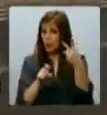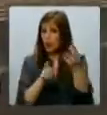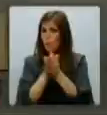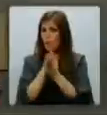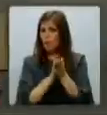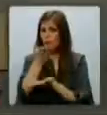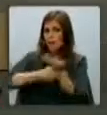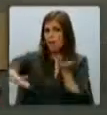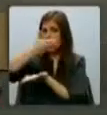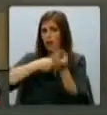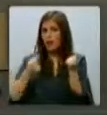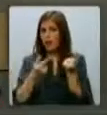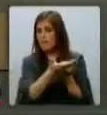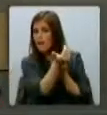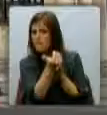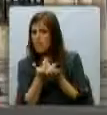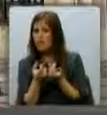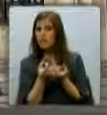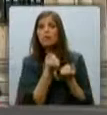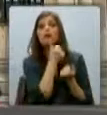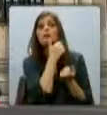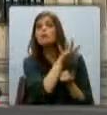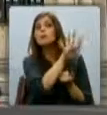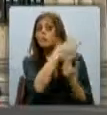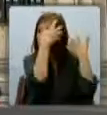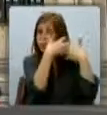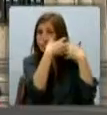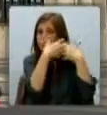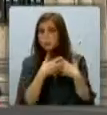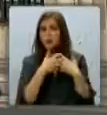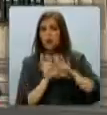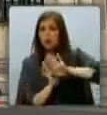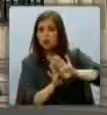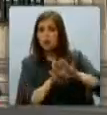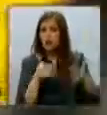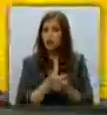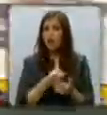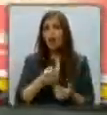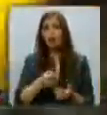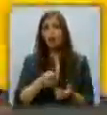de fundos provenientes de origem ilícita. A suspensão deve manter-se até a ordem em contrário.